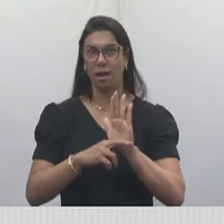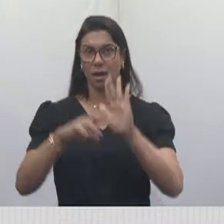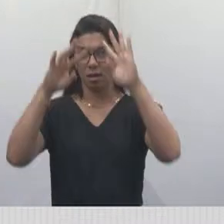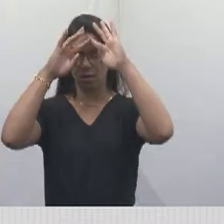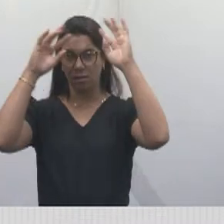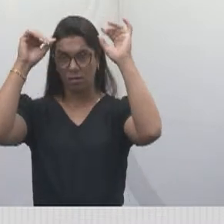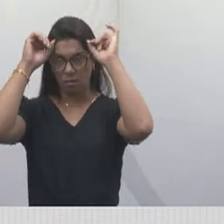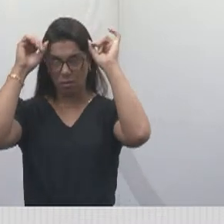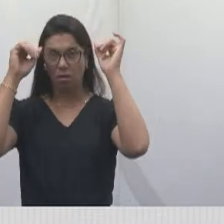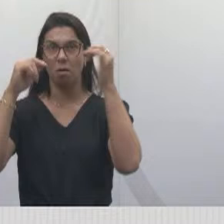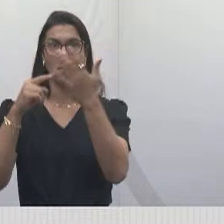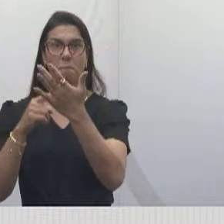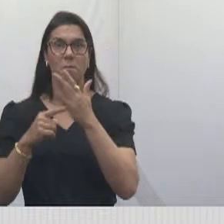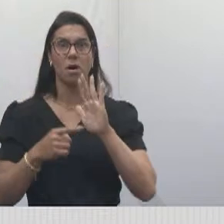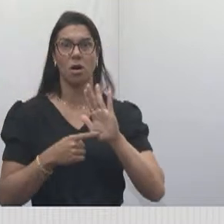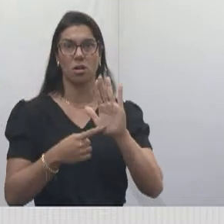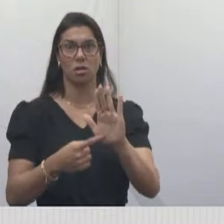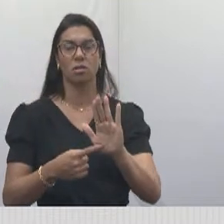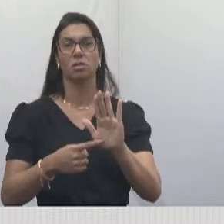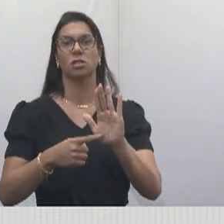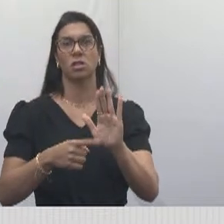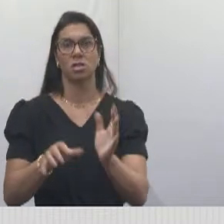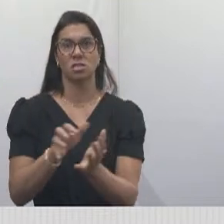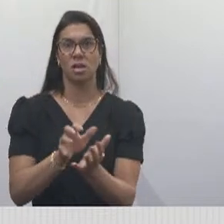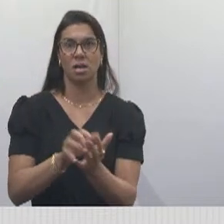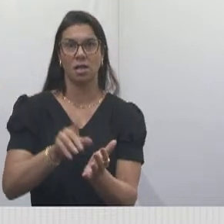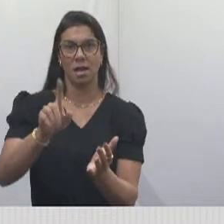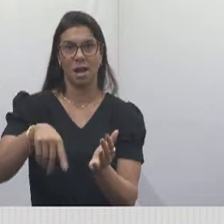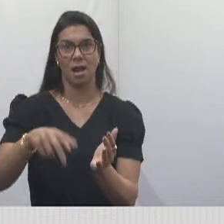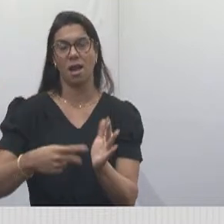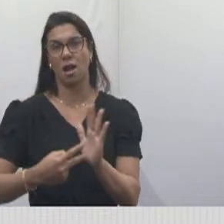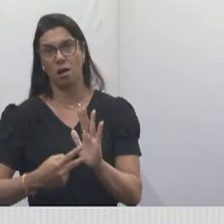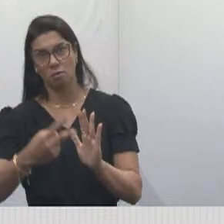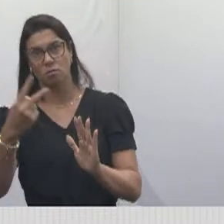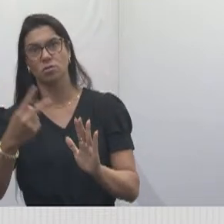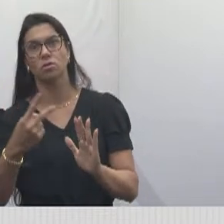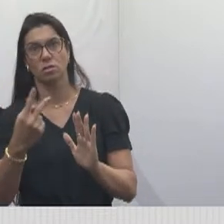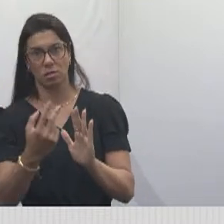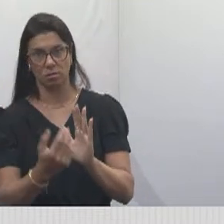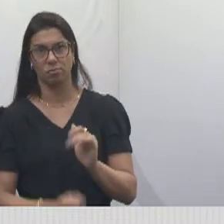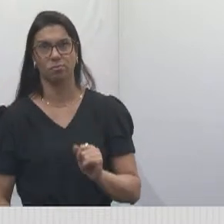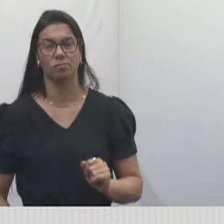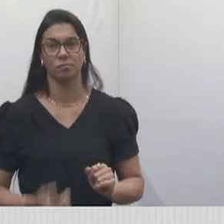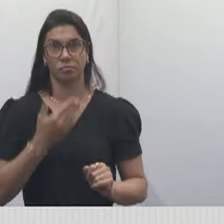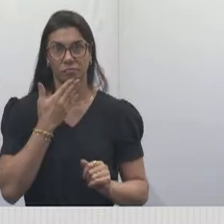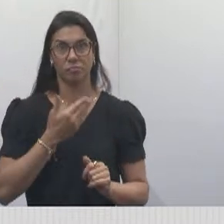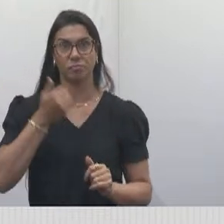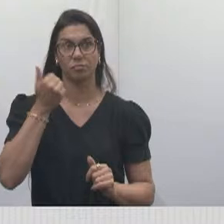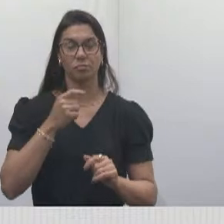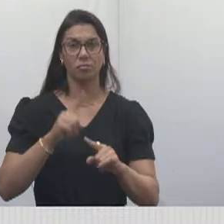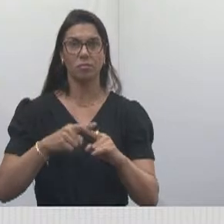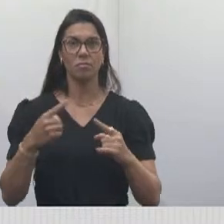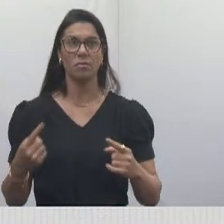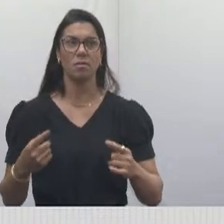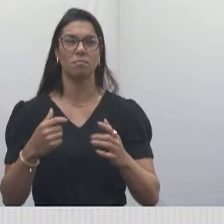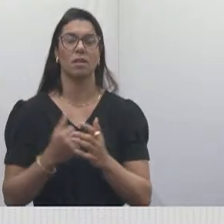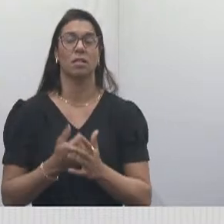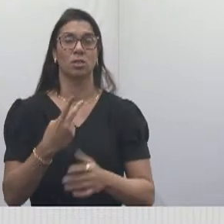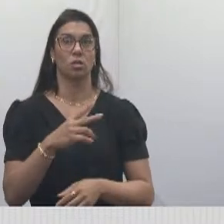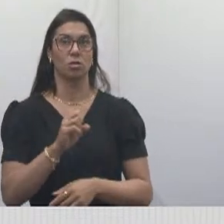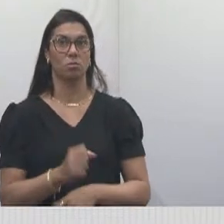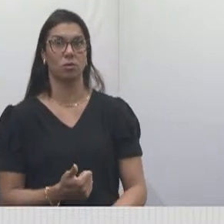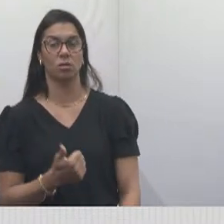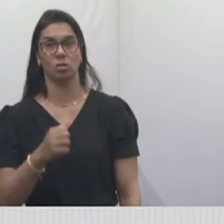tribunal aponta. O segundo problema então o primeiro problema é, até 2018, era a palavra do gestor